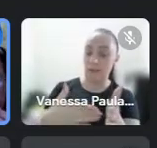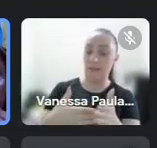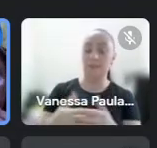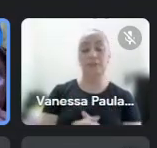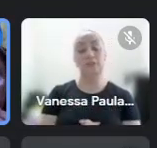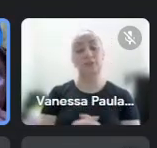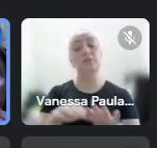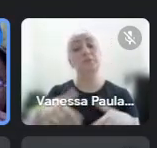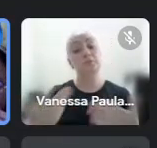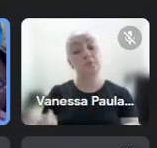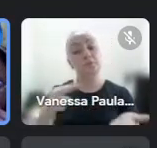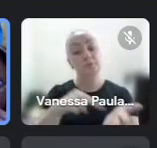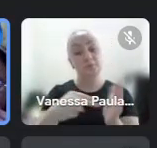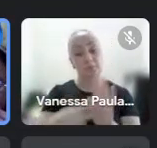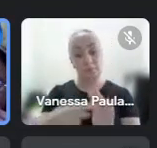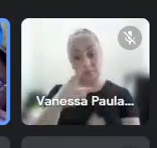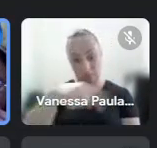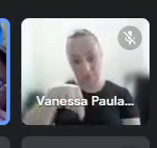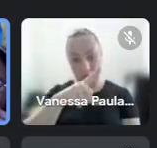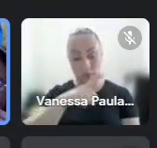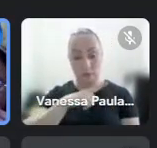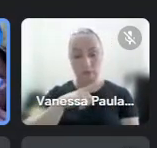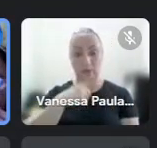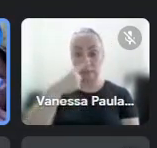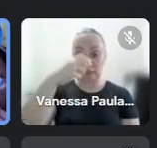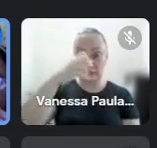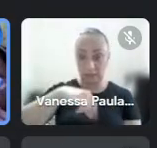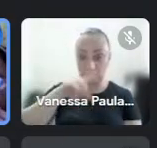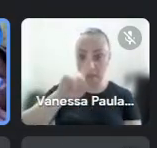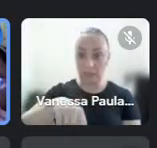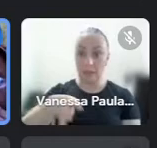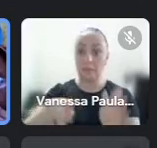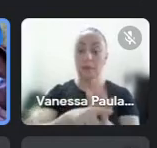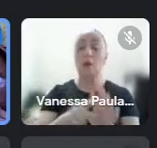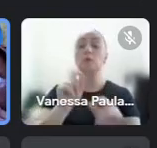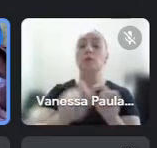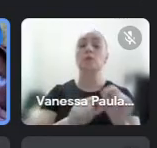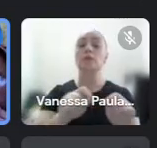o rejeito que está aqui dentro, ele é rejeito enriquecido.